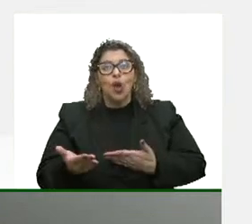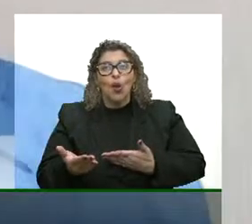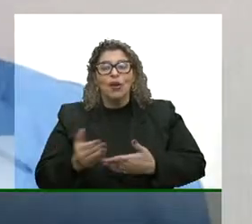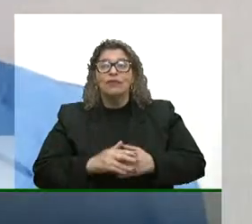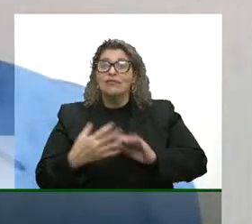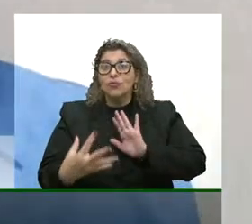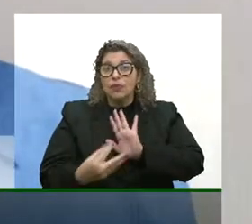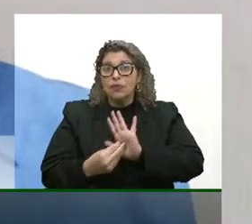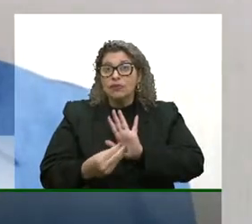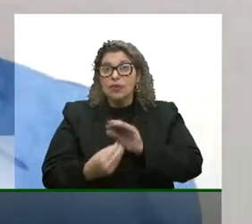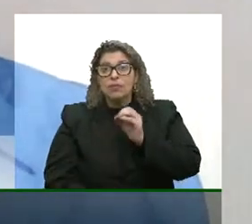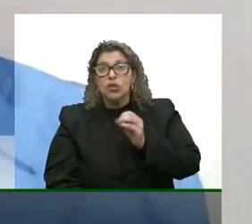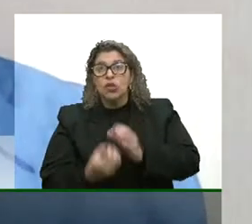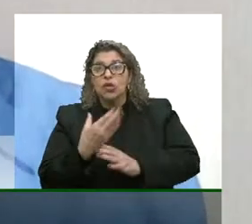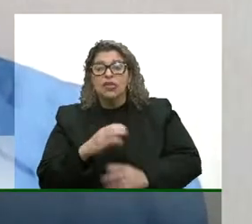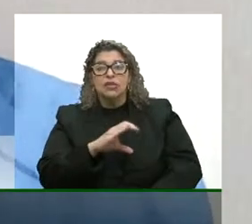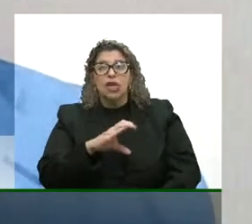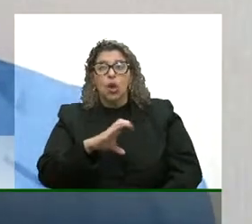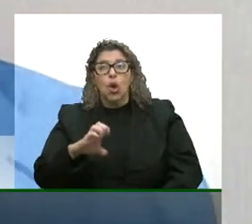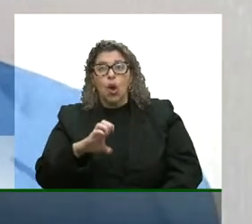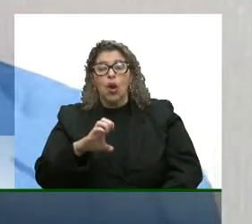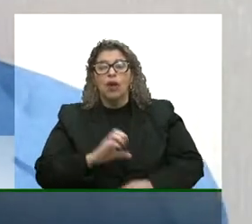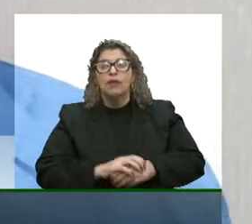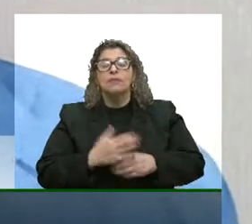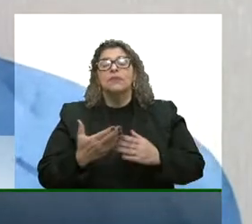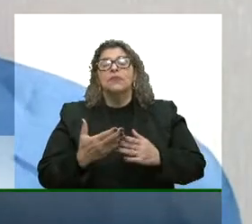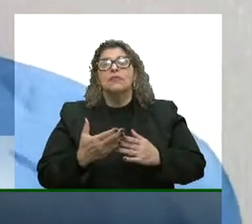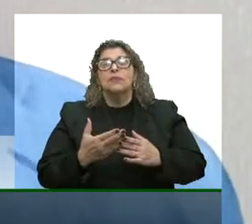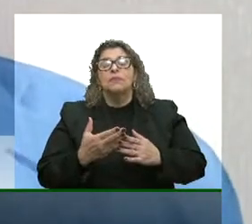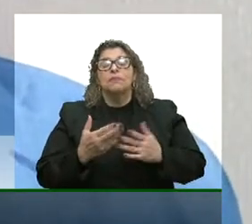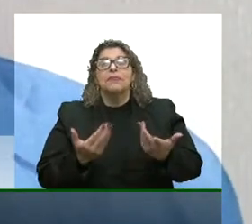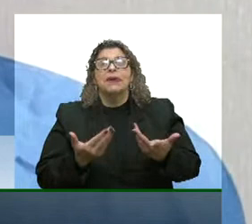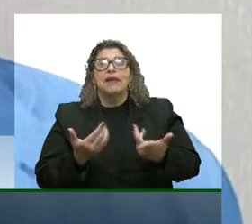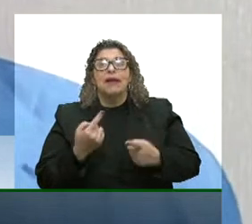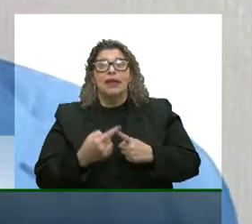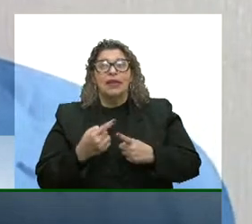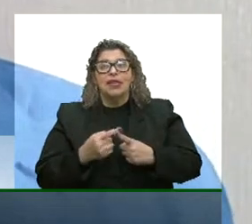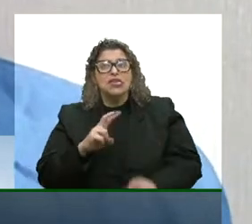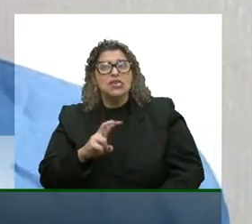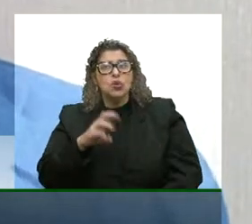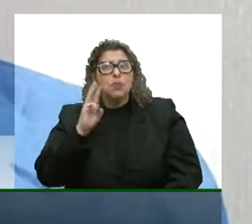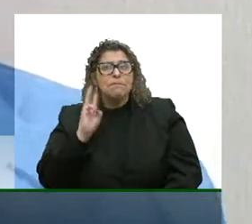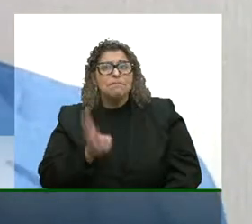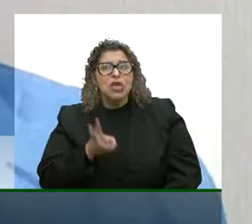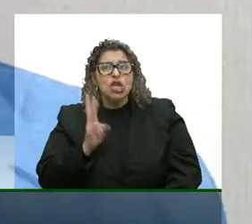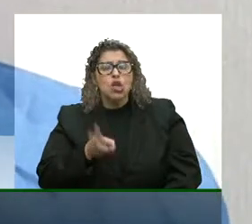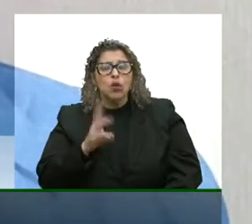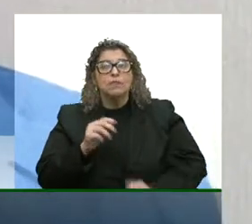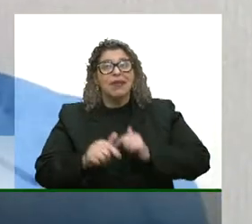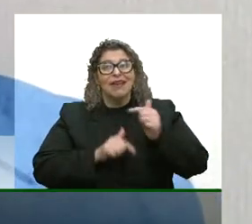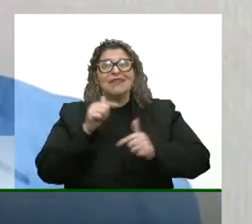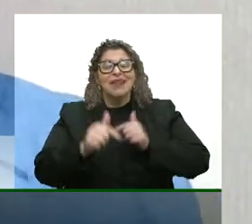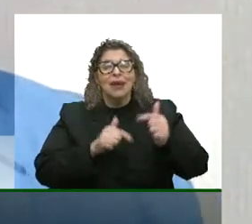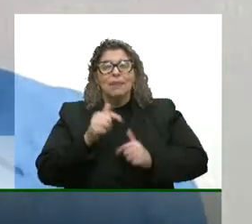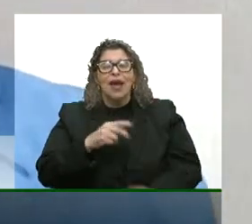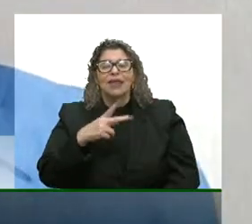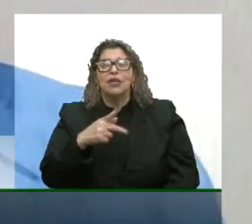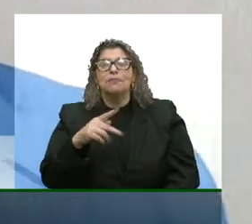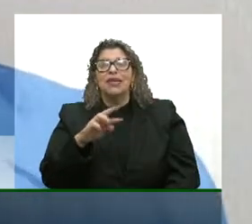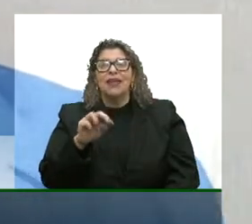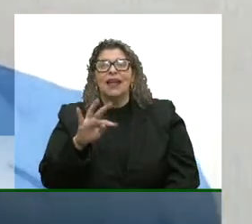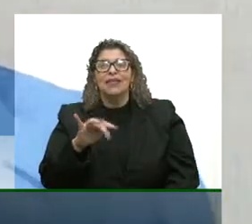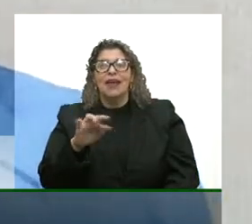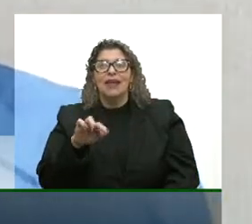exemplo desse, a criação do nosso SECOI, Comitê de Combate à Informalidade, que faz com que a gente perca 5 bilhões ao ano no Rio Grande do Sul, em descaminho,